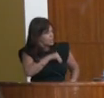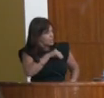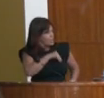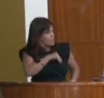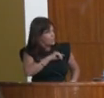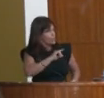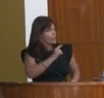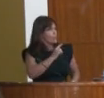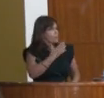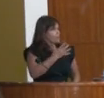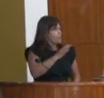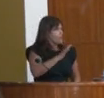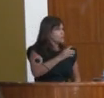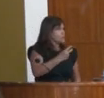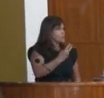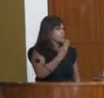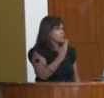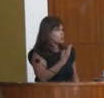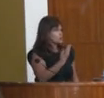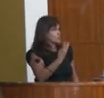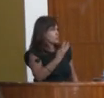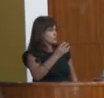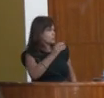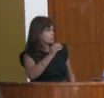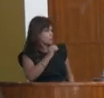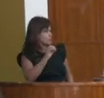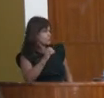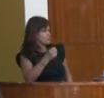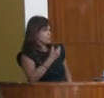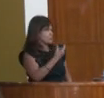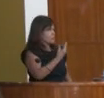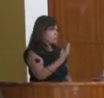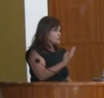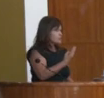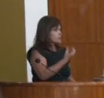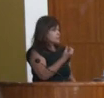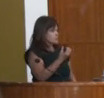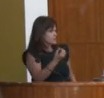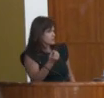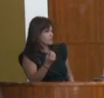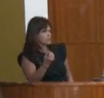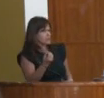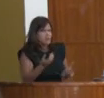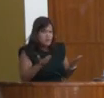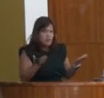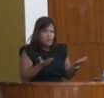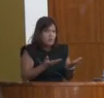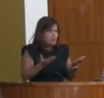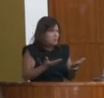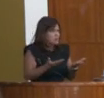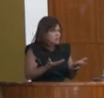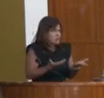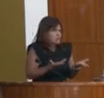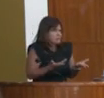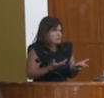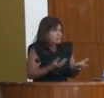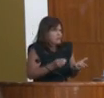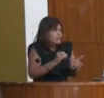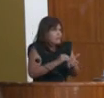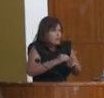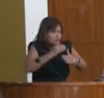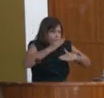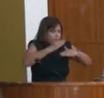mínimos. Ou seja, os cargos que são oferecidos para as pessoas com deficiência são aqueles de